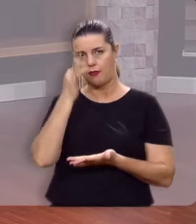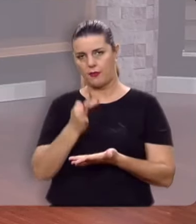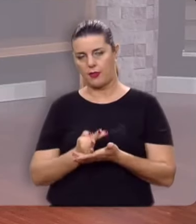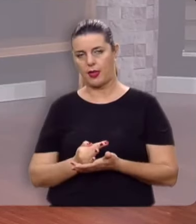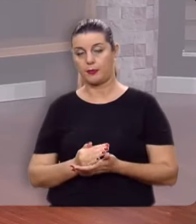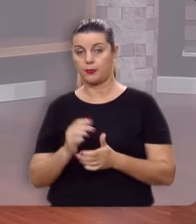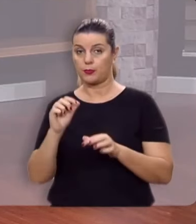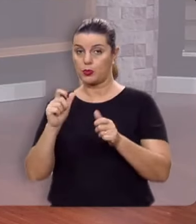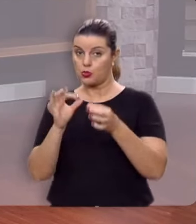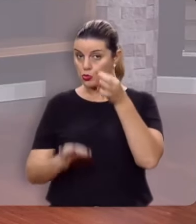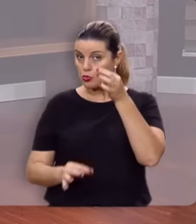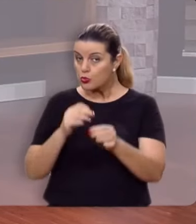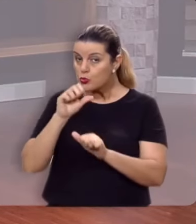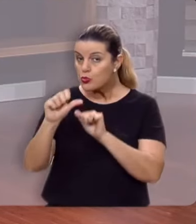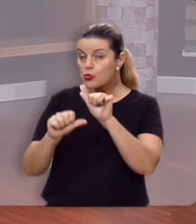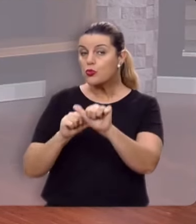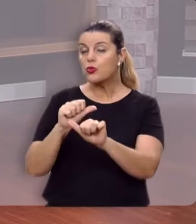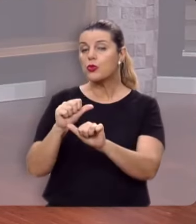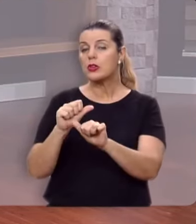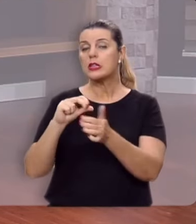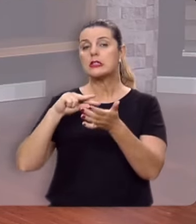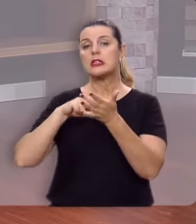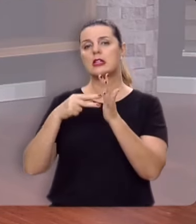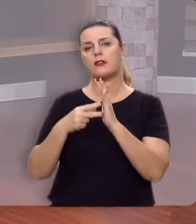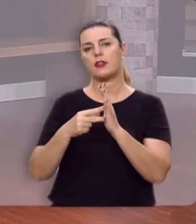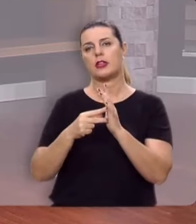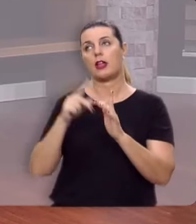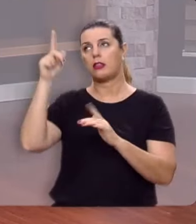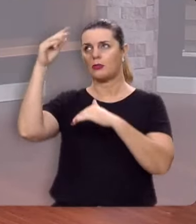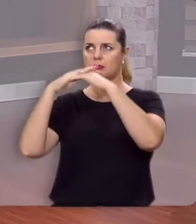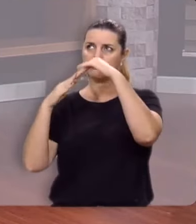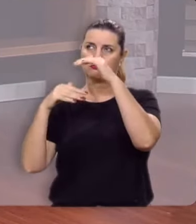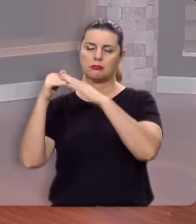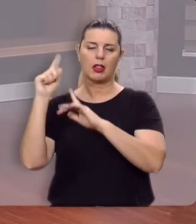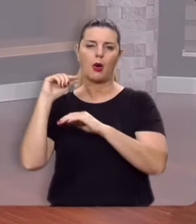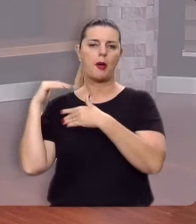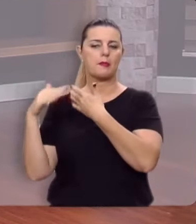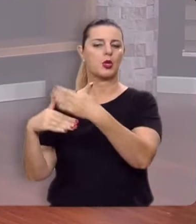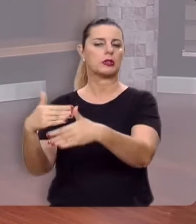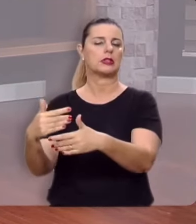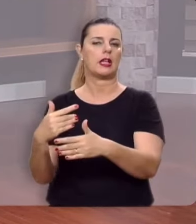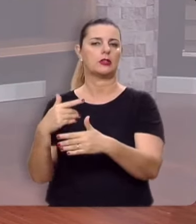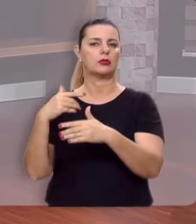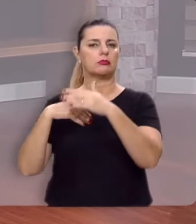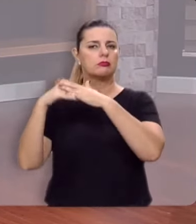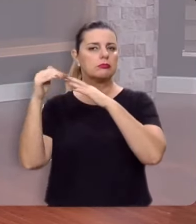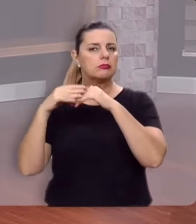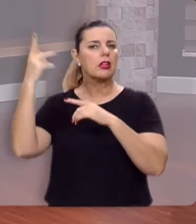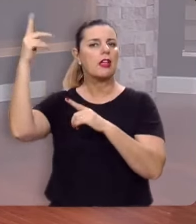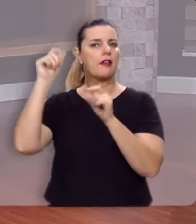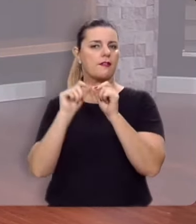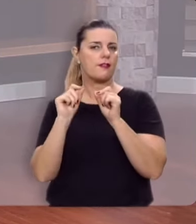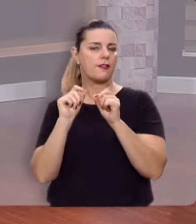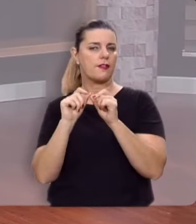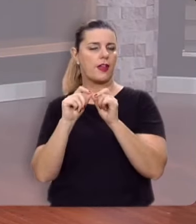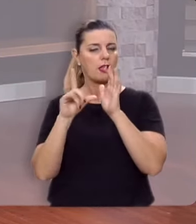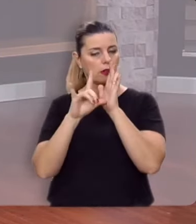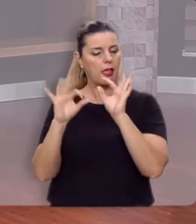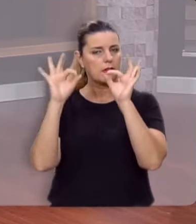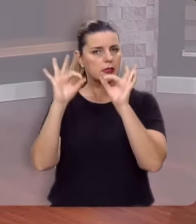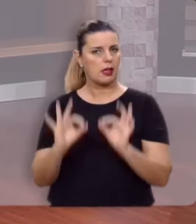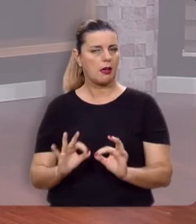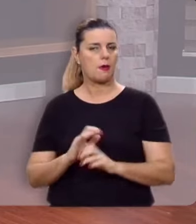A justificação é um ato de Deus, não é um processo, é um ato. E é um ato